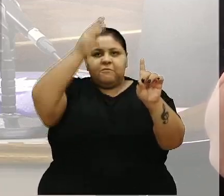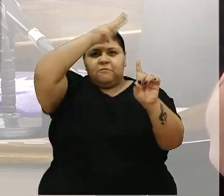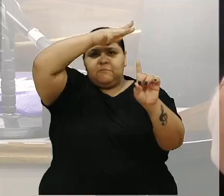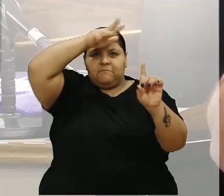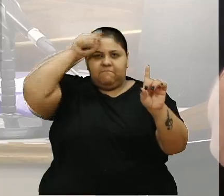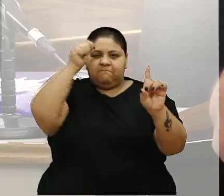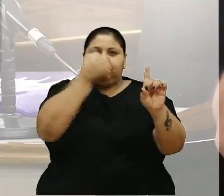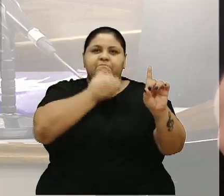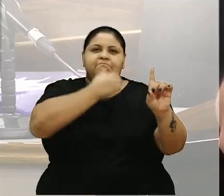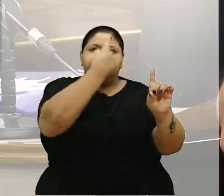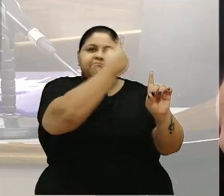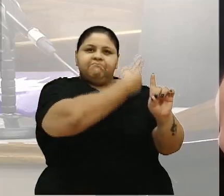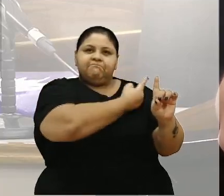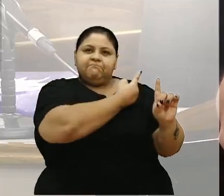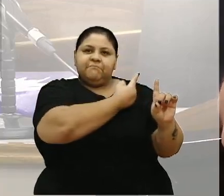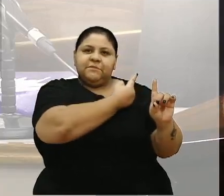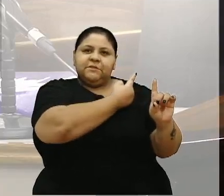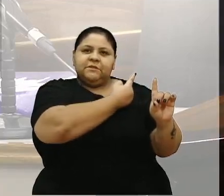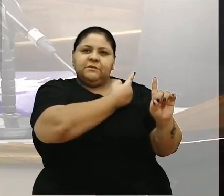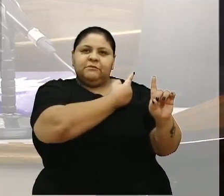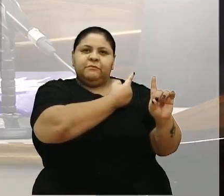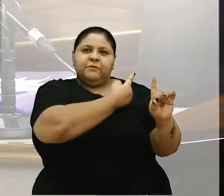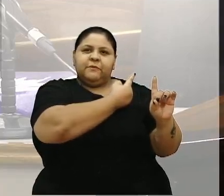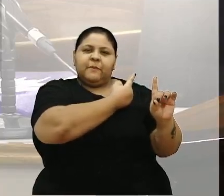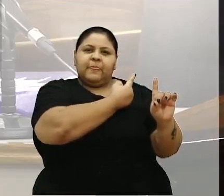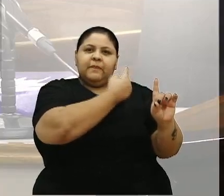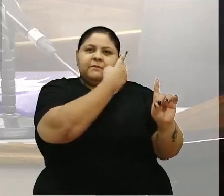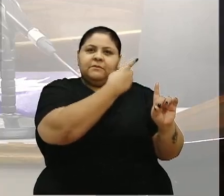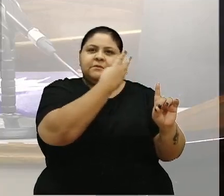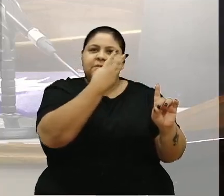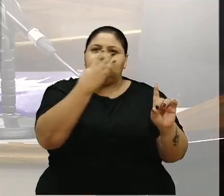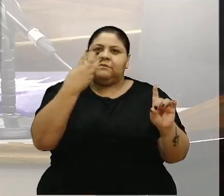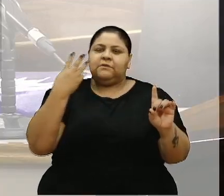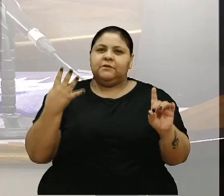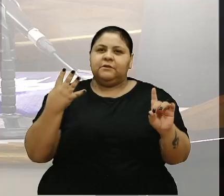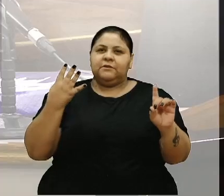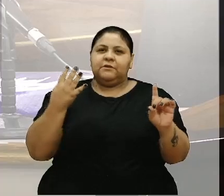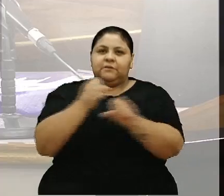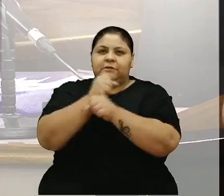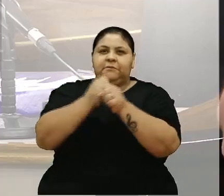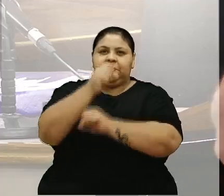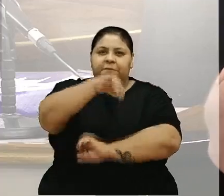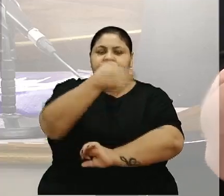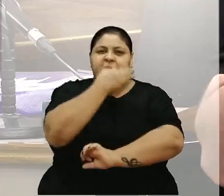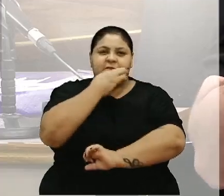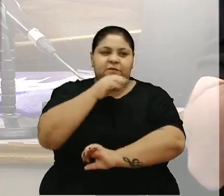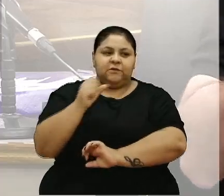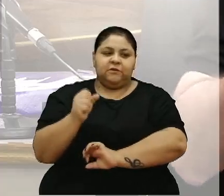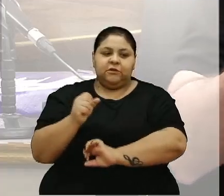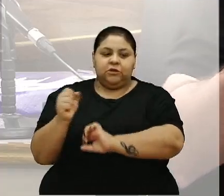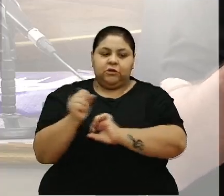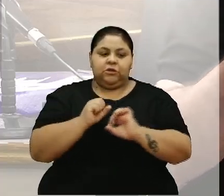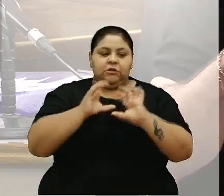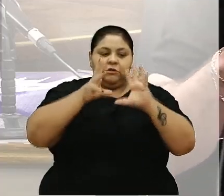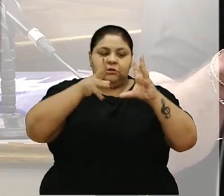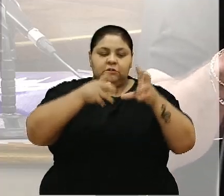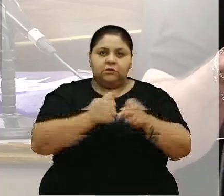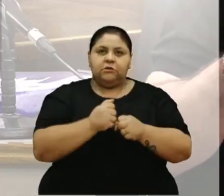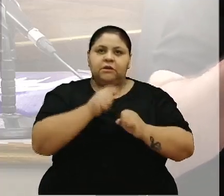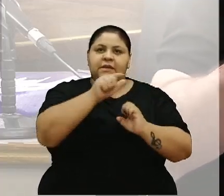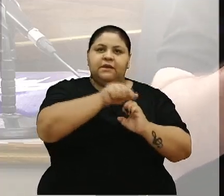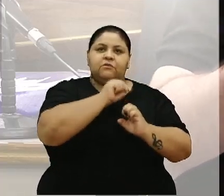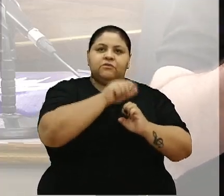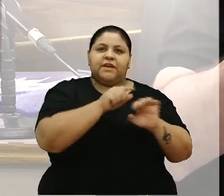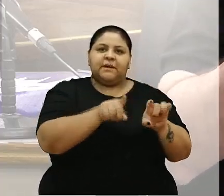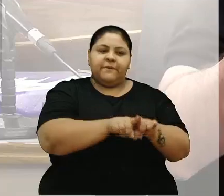do Sul. Deixa eu mostrar aqui na câmera. Aos 134 anos de nosso município, pudera todas as empresas se engajassem